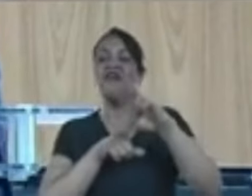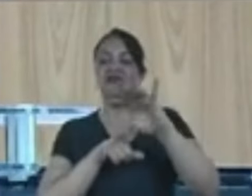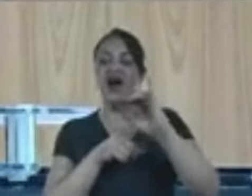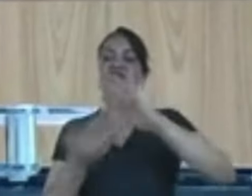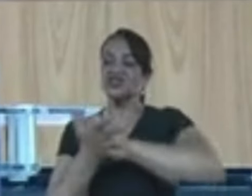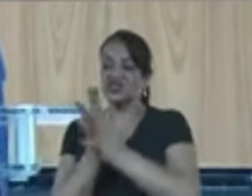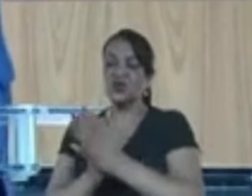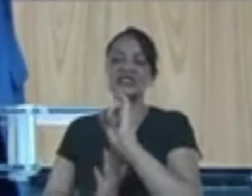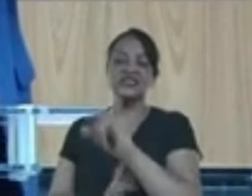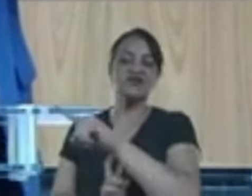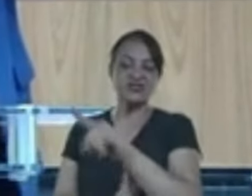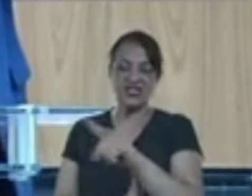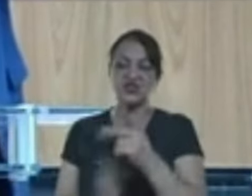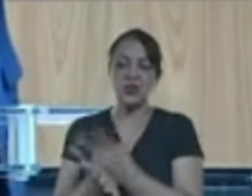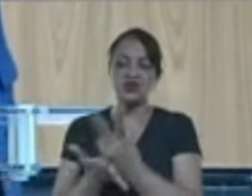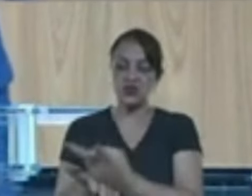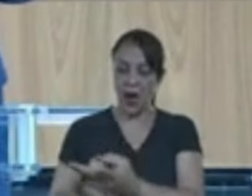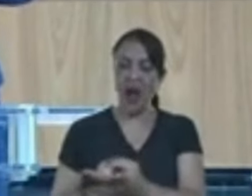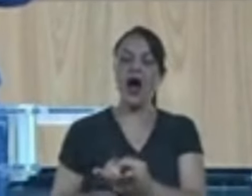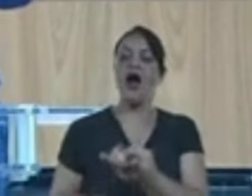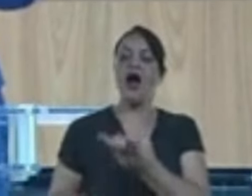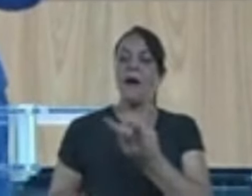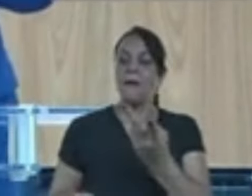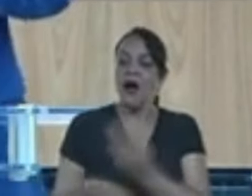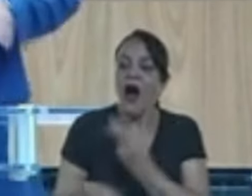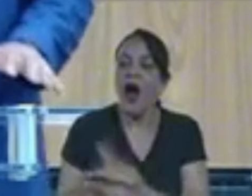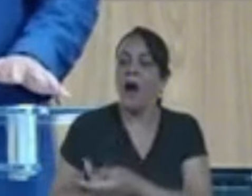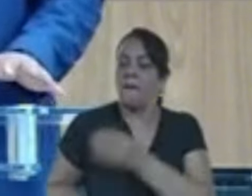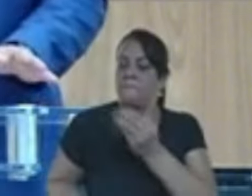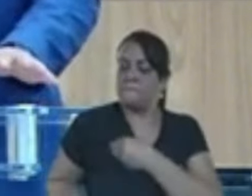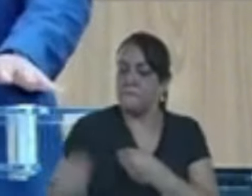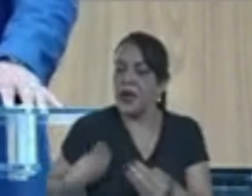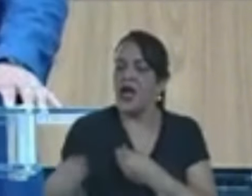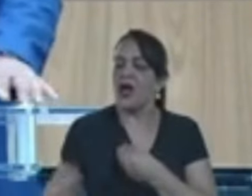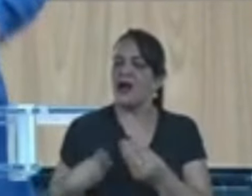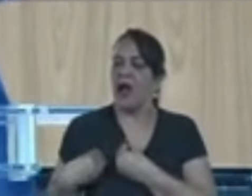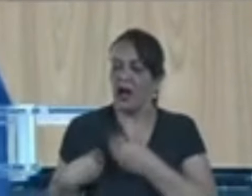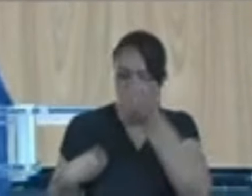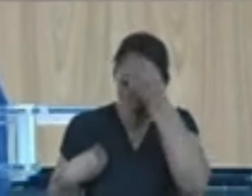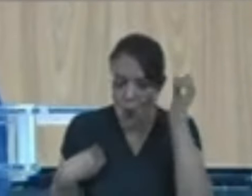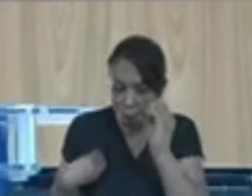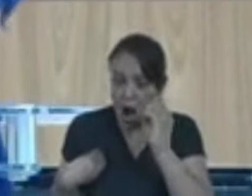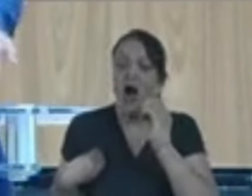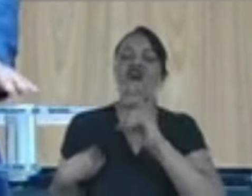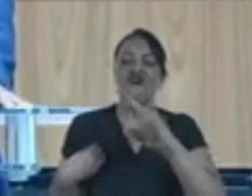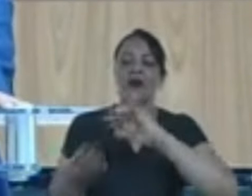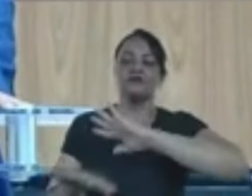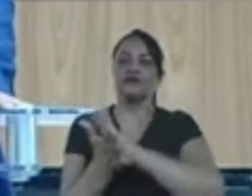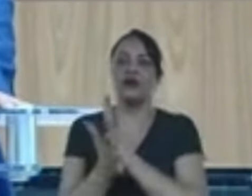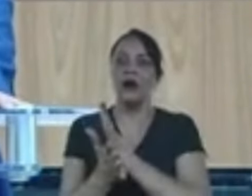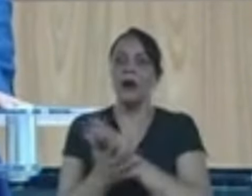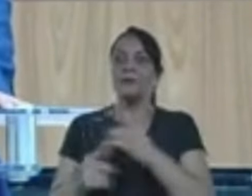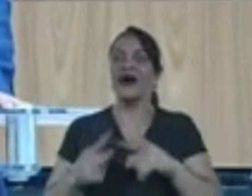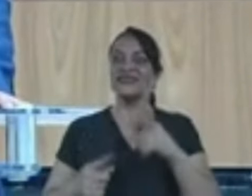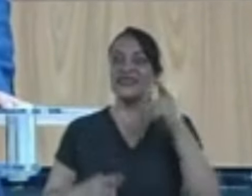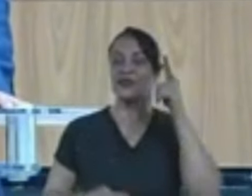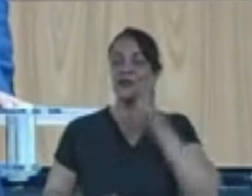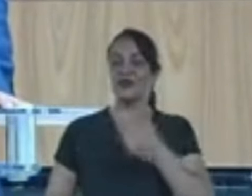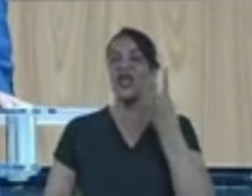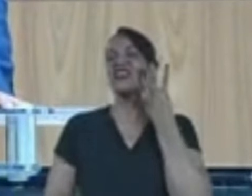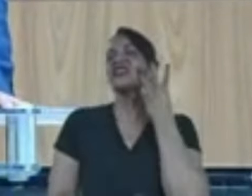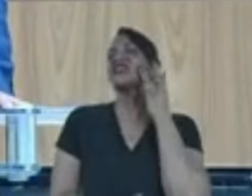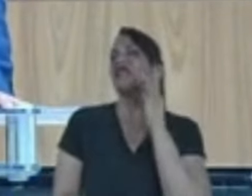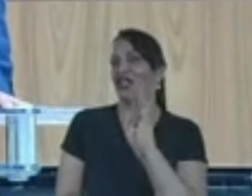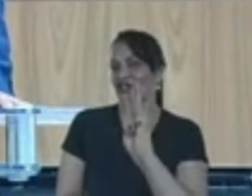arrependesse. E ele foi pregando. Só que a Bíblia diz que ele deu uma volta na cidade em 3 dias, quer dizer que ele andou